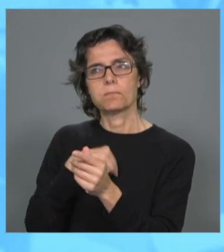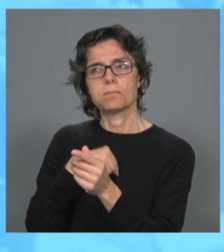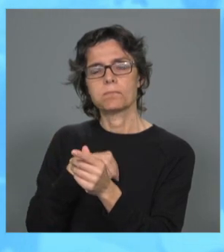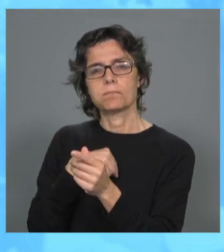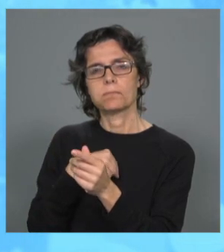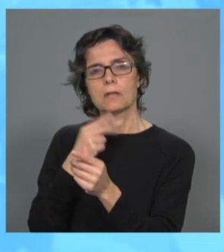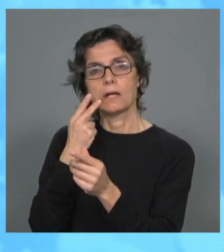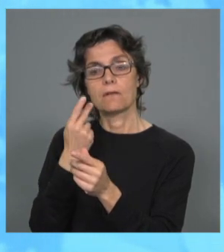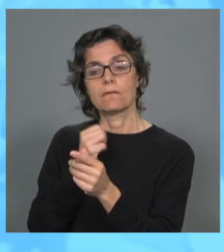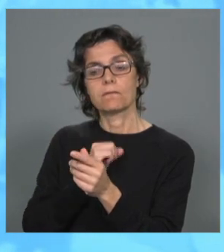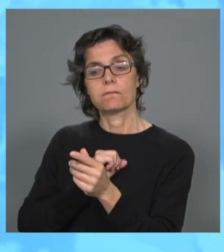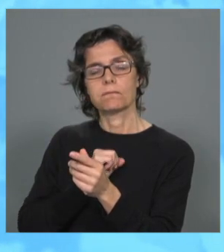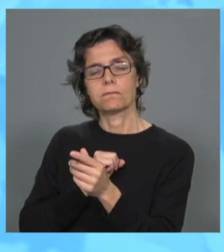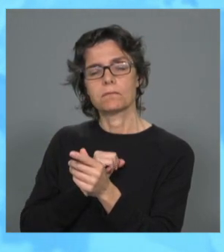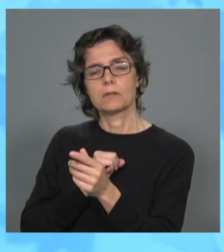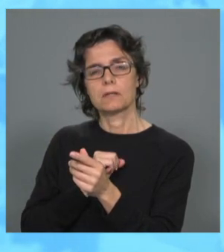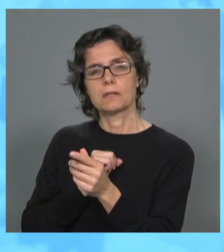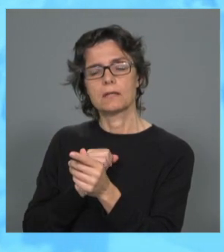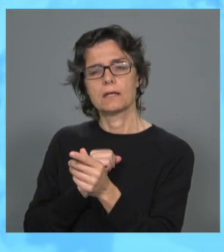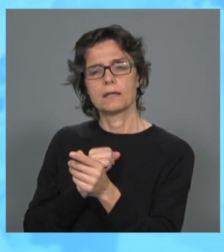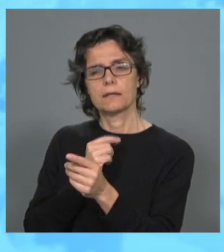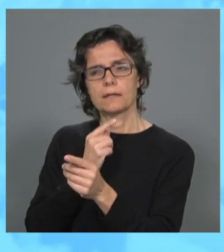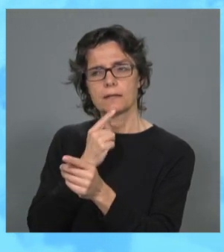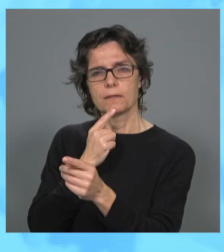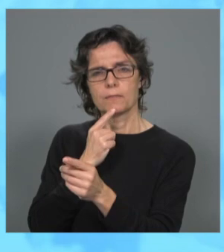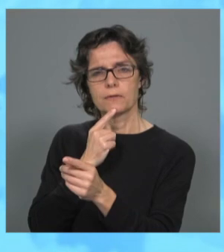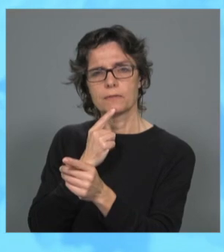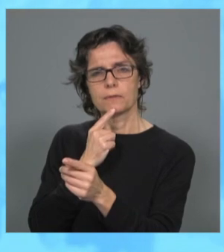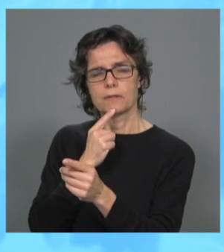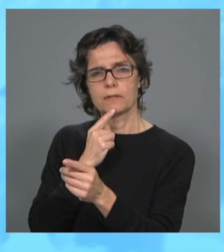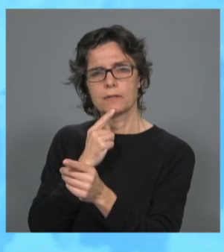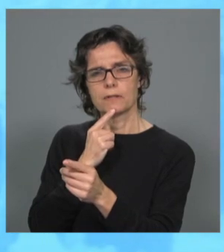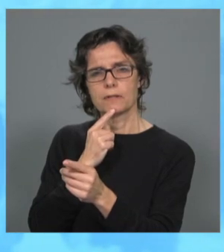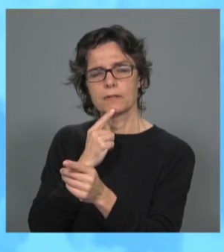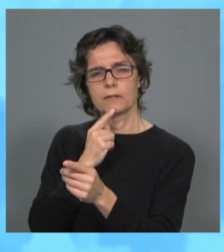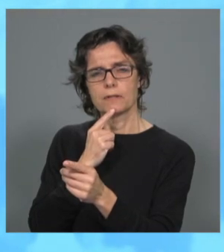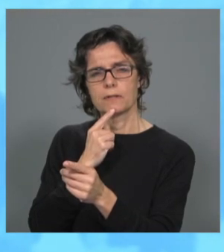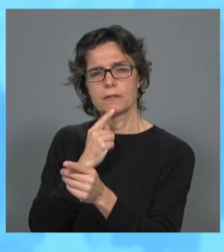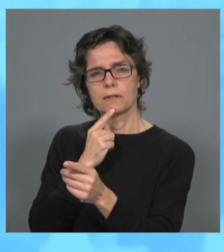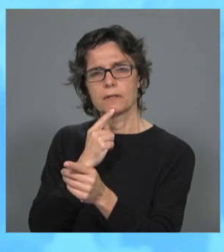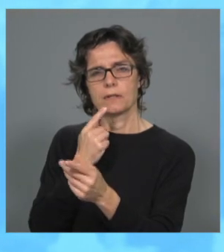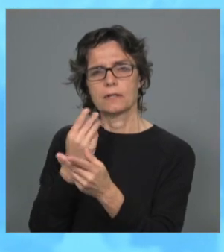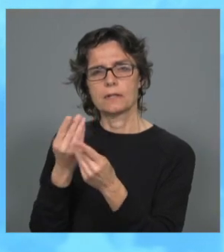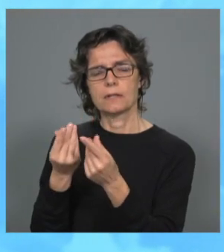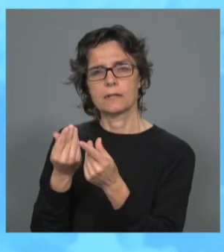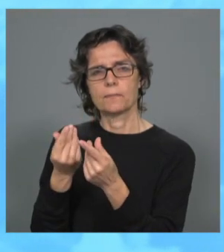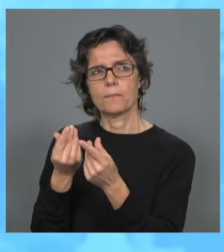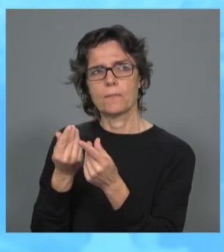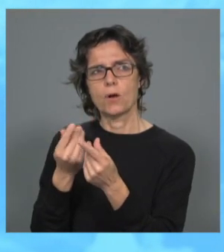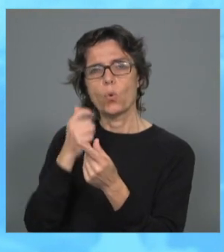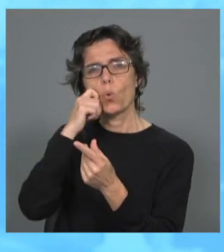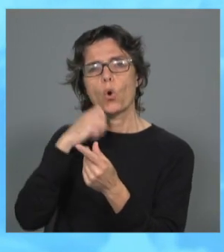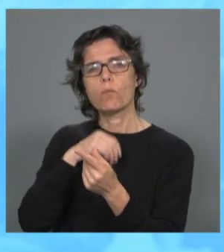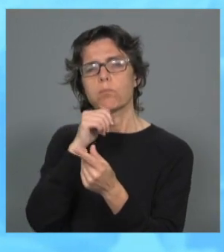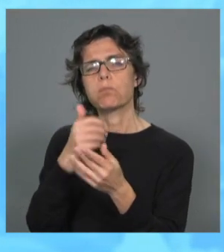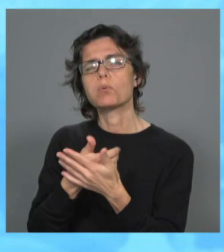vida que não termina com a experiência da finitude ou da experiência não é quando morrem estas células todas que a vida acaba.